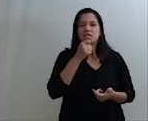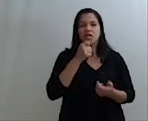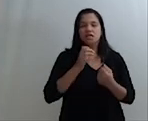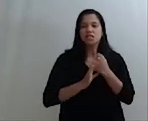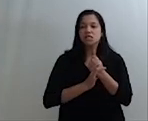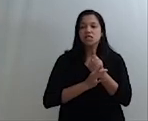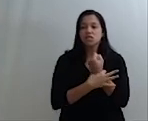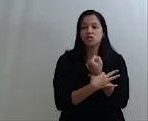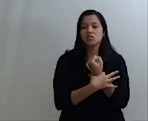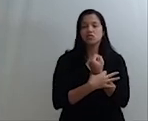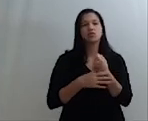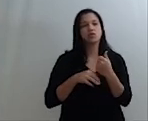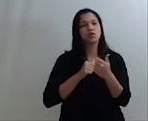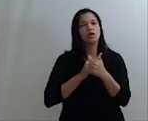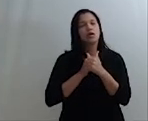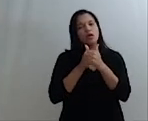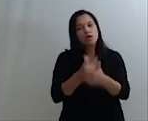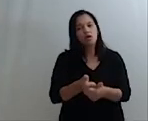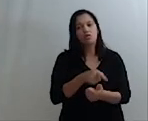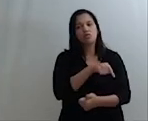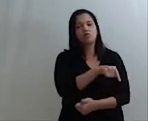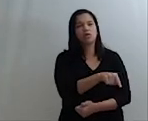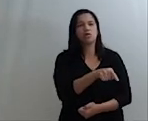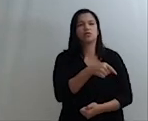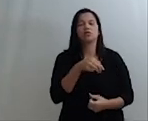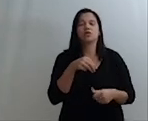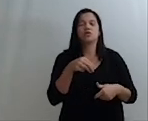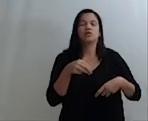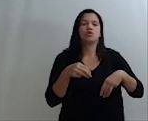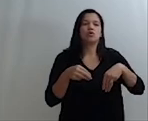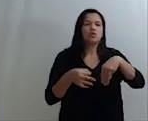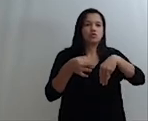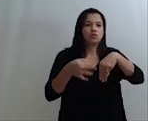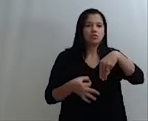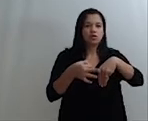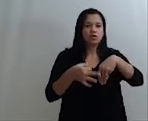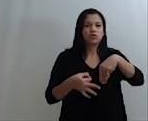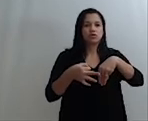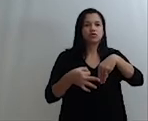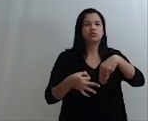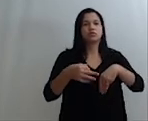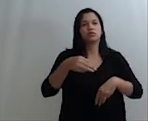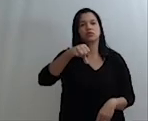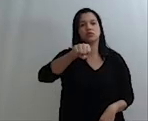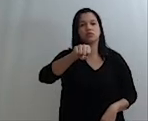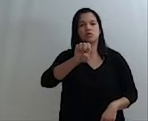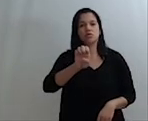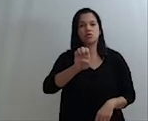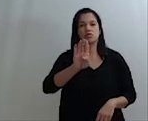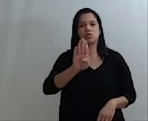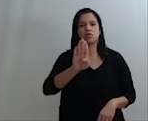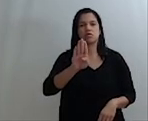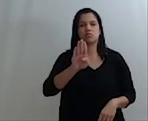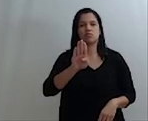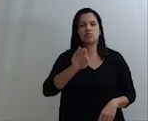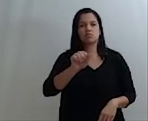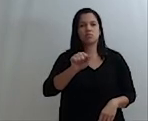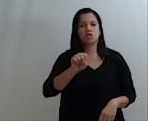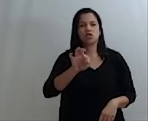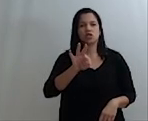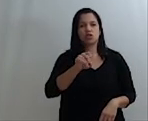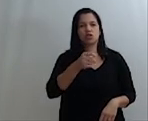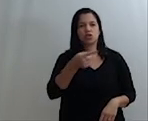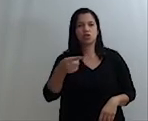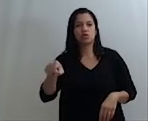acompanho o ministro Sebastião não então ficar sem proclamado o resultado por unanimidade